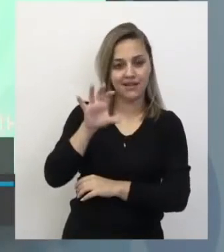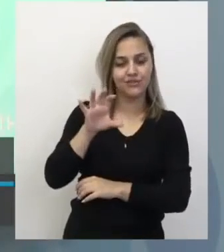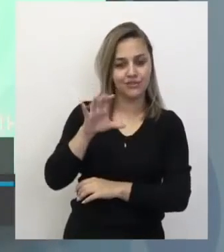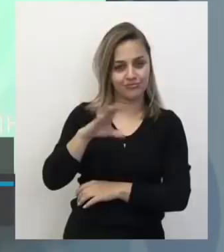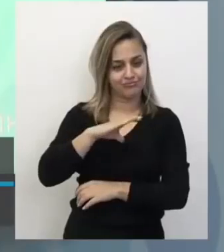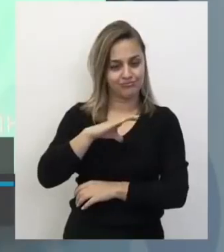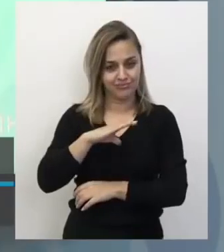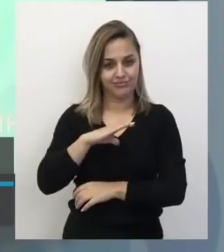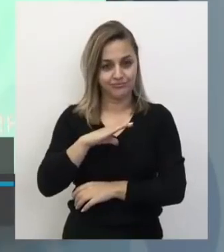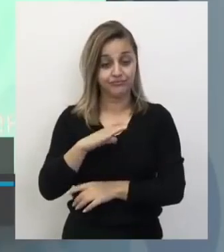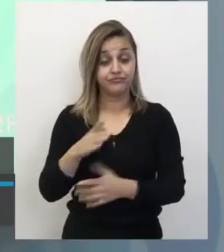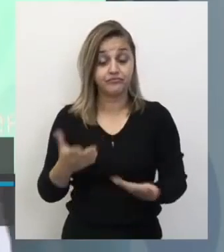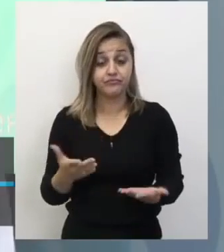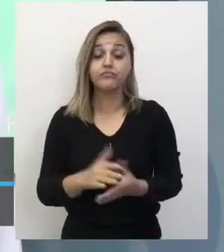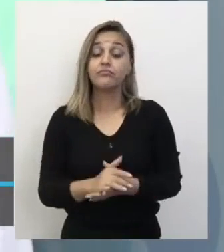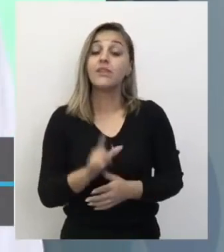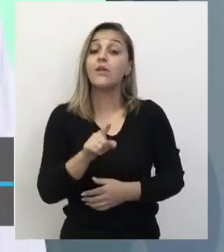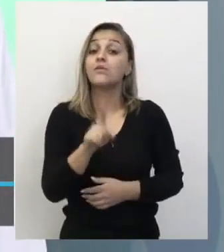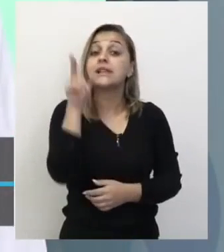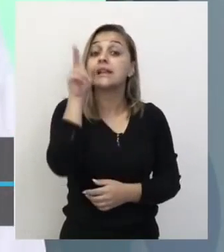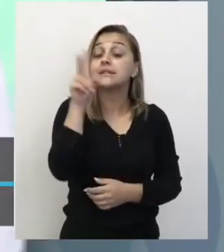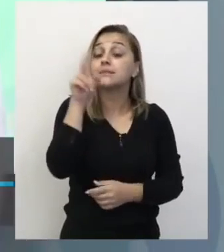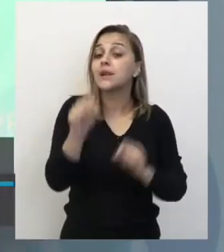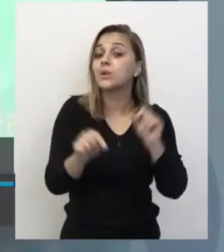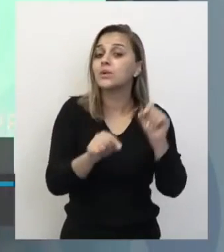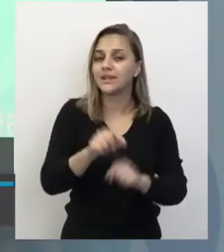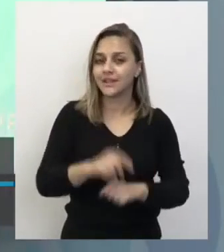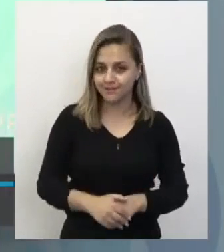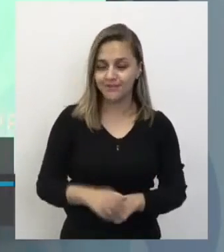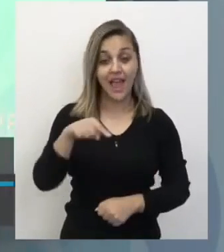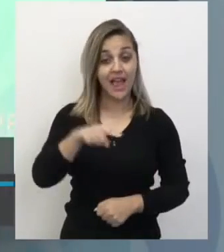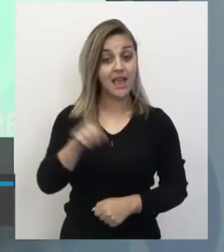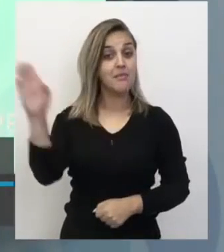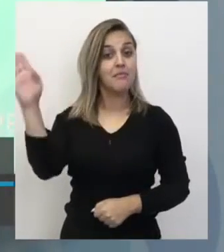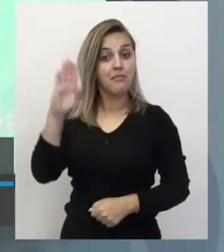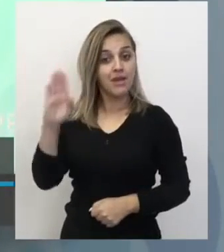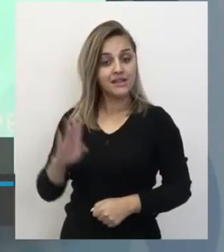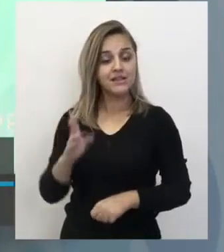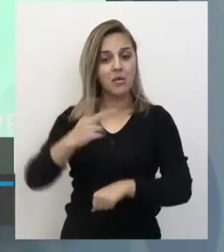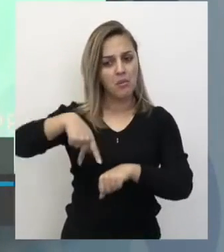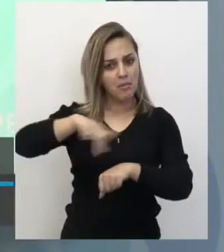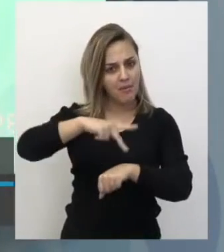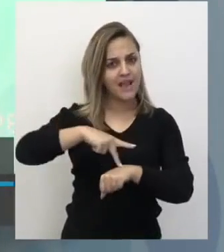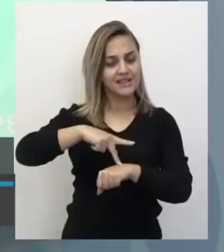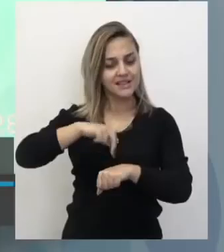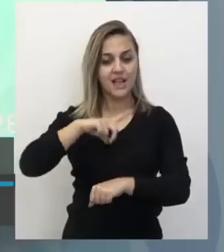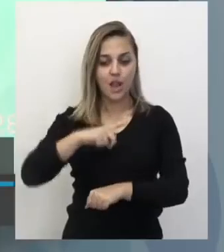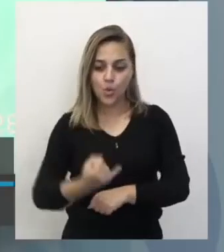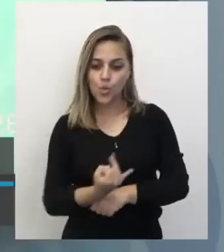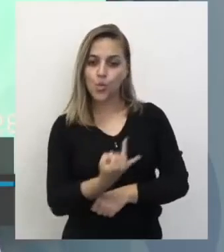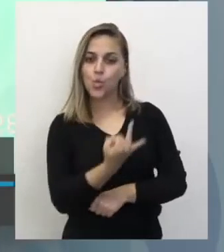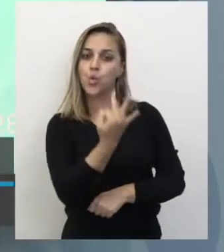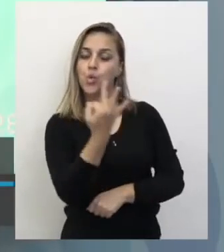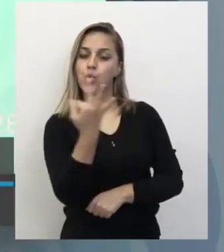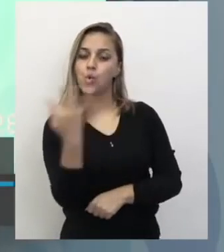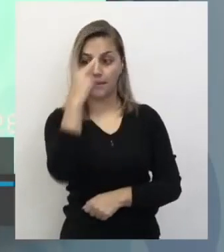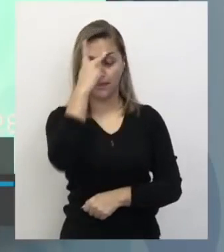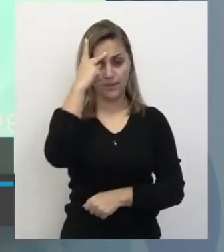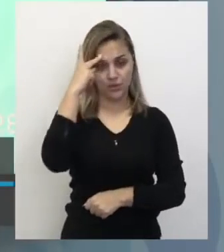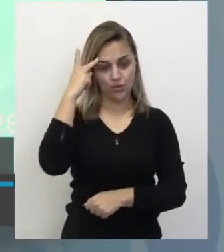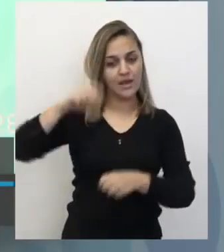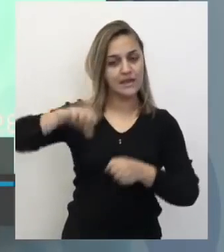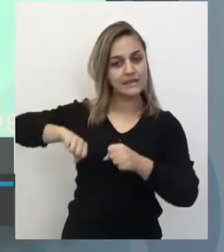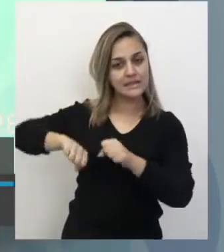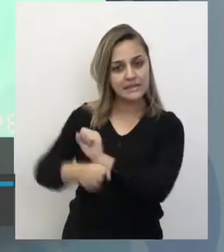Lógico que você junta isso, você tem que lembrar que o Brasil foi o país que teve o maior número de pessoas escravizadas, né,